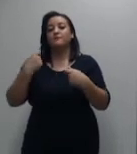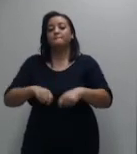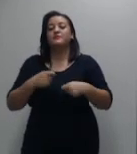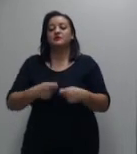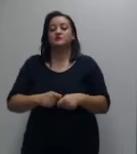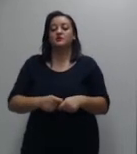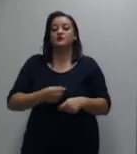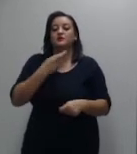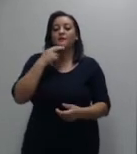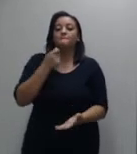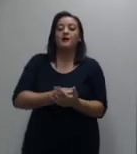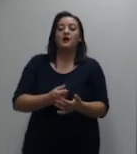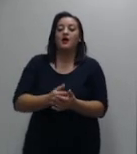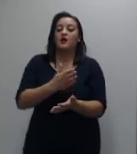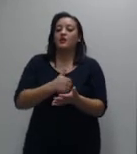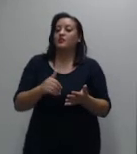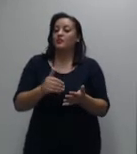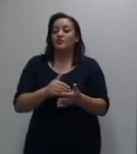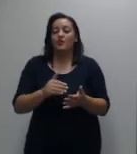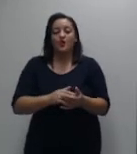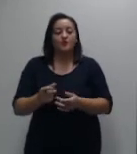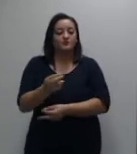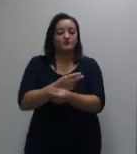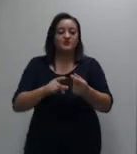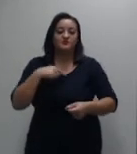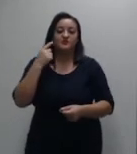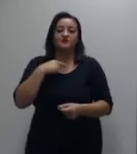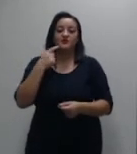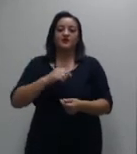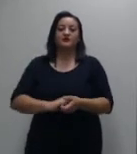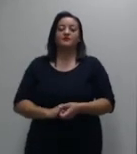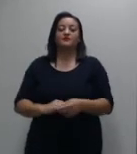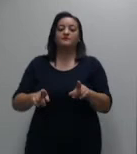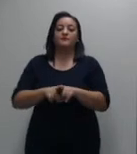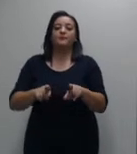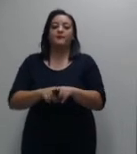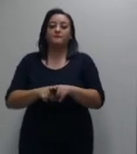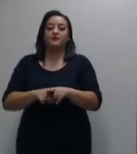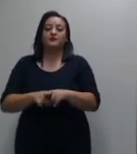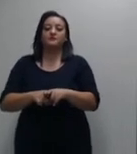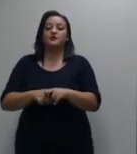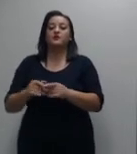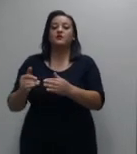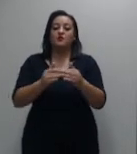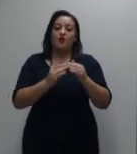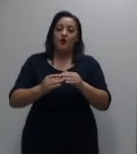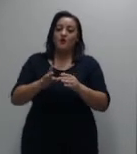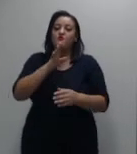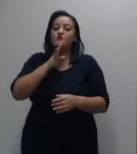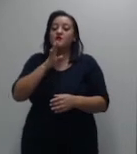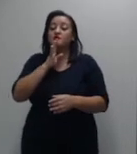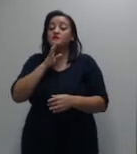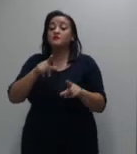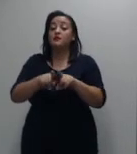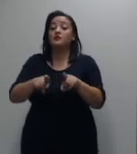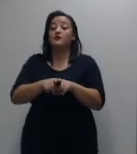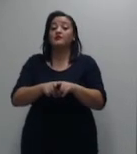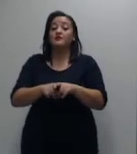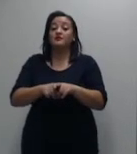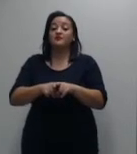responder pelos homens são comerciais sendo os honorários advocatícios arbitrados com apreciação por apreciação equitativa